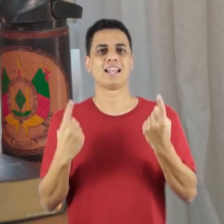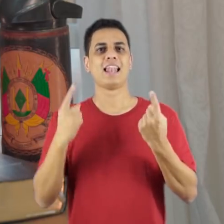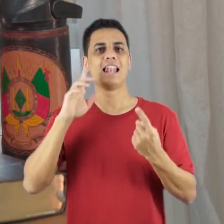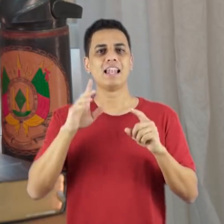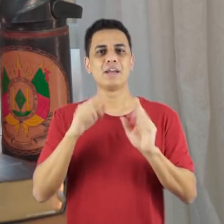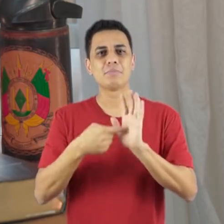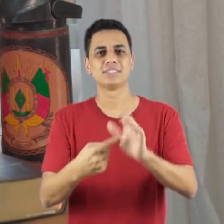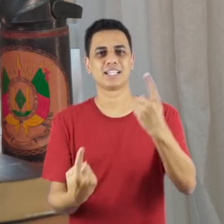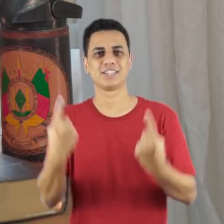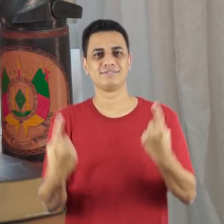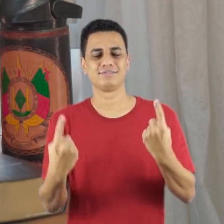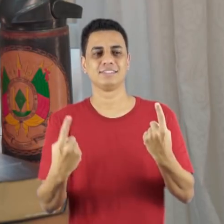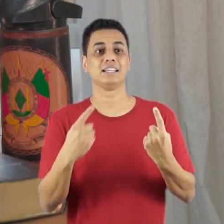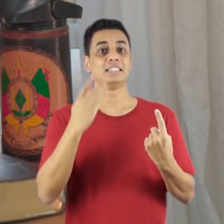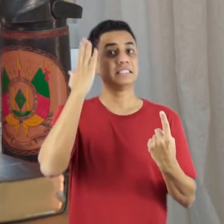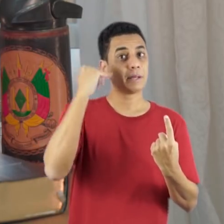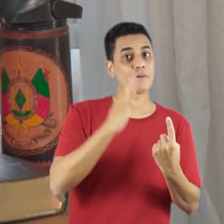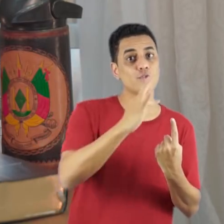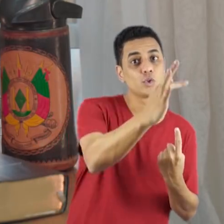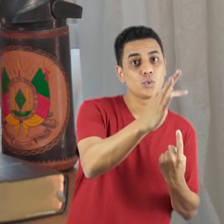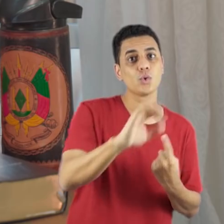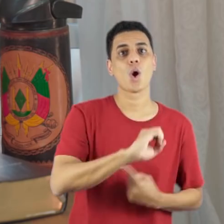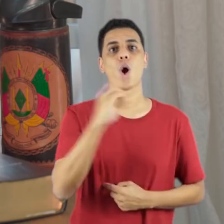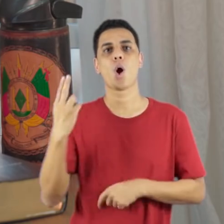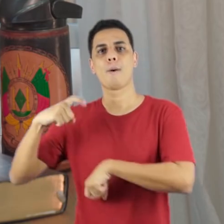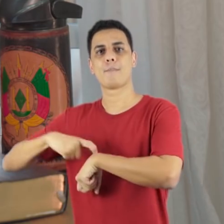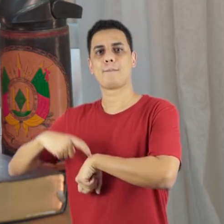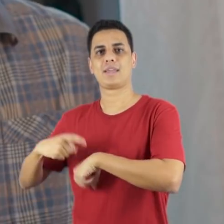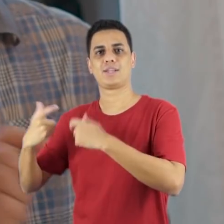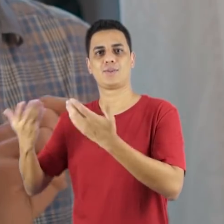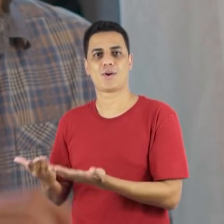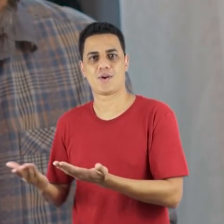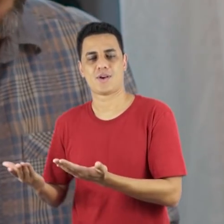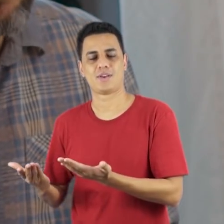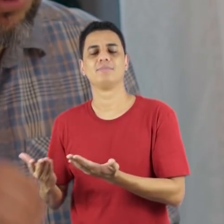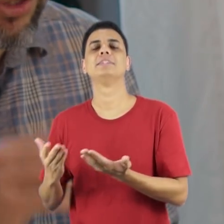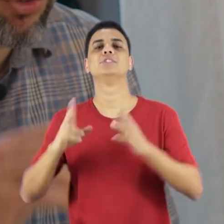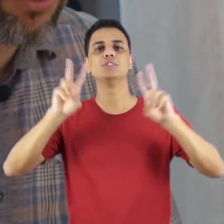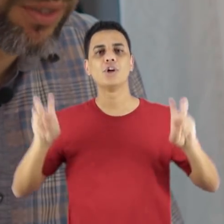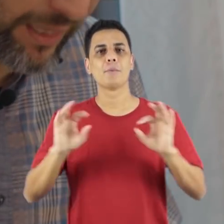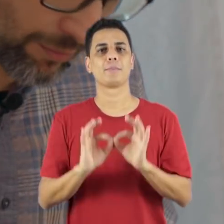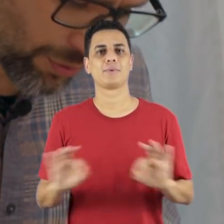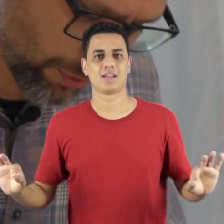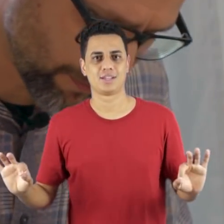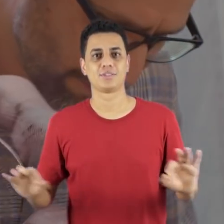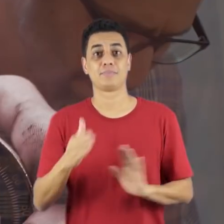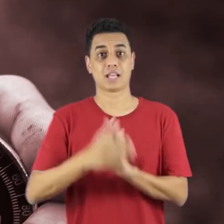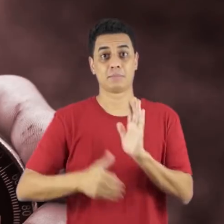pela sabedoria do momento. E a gente vai fazer isso a partir da ótica da humildade. Logo de cara, no capítulo 18, nós